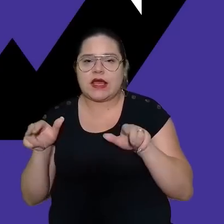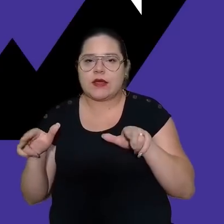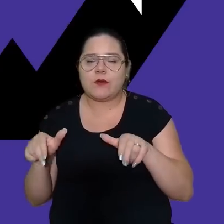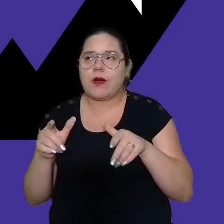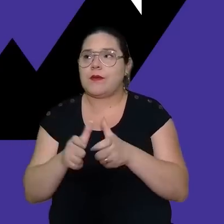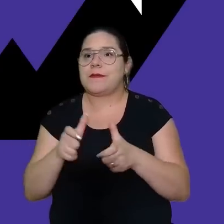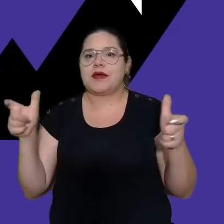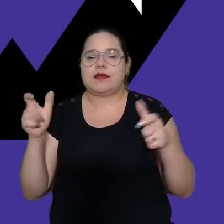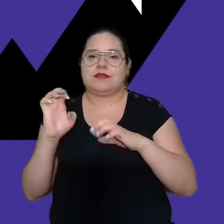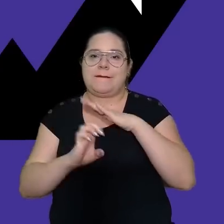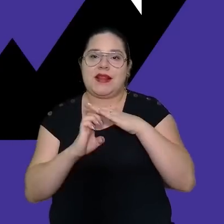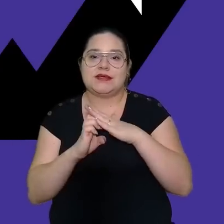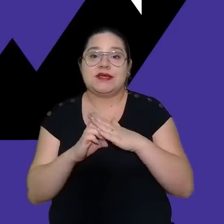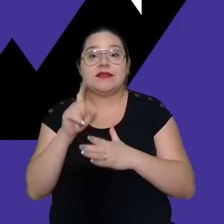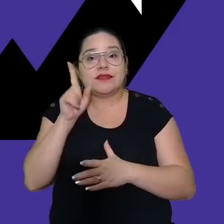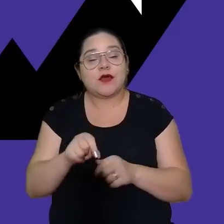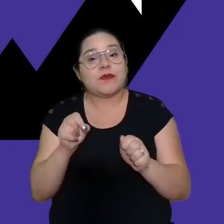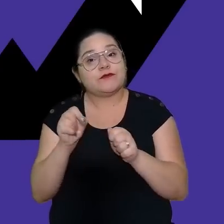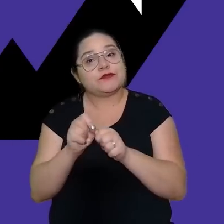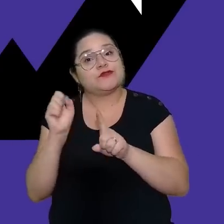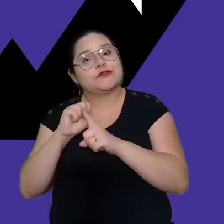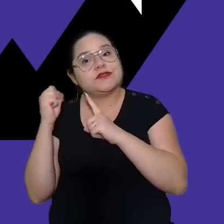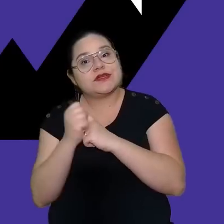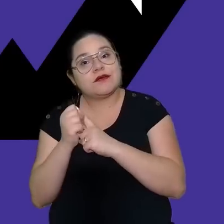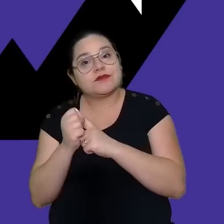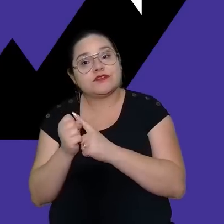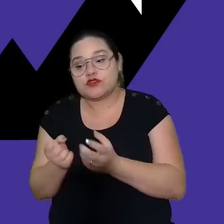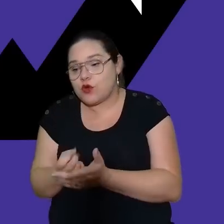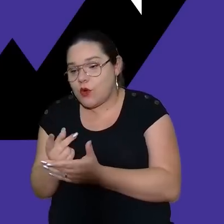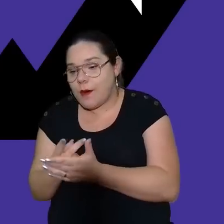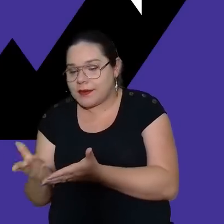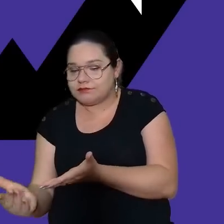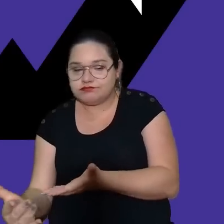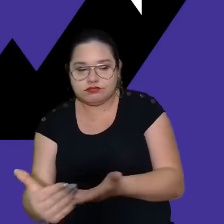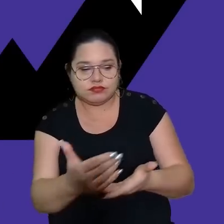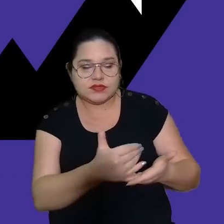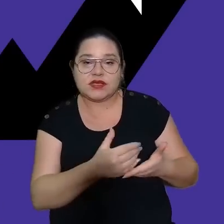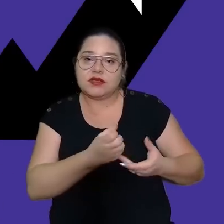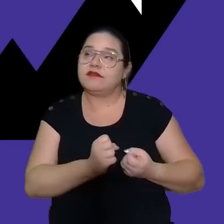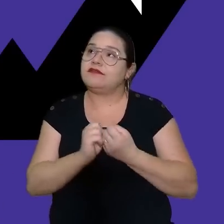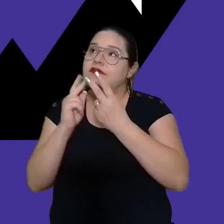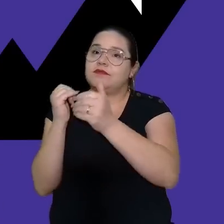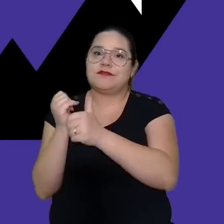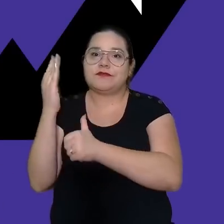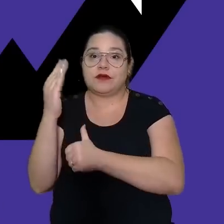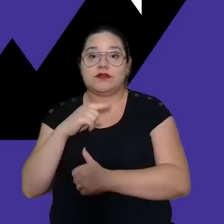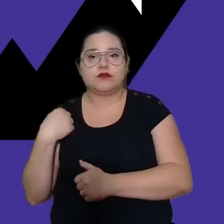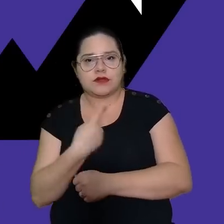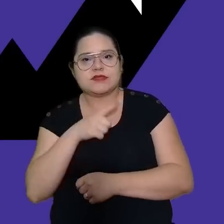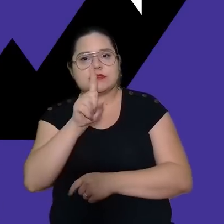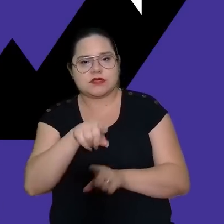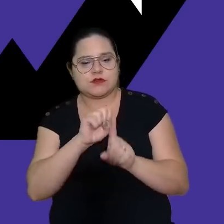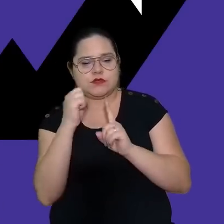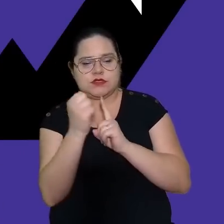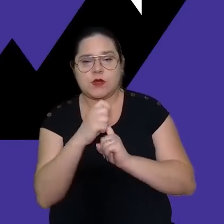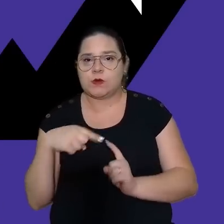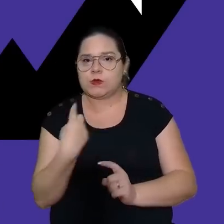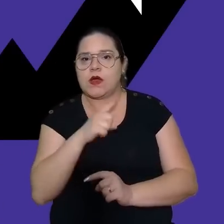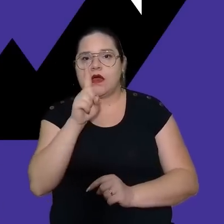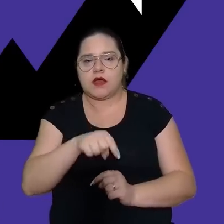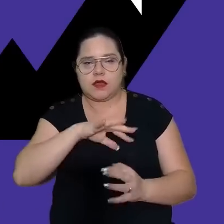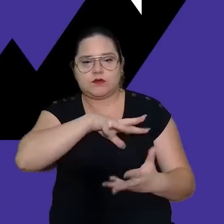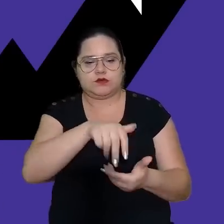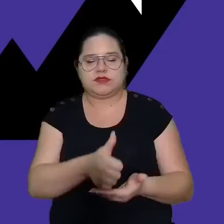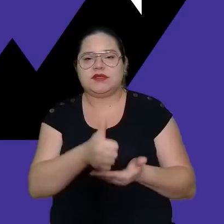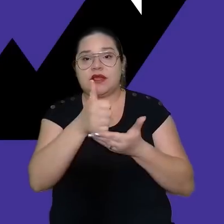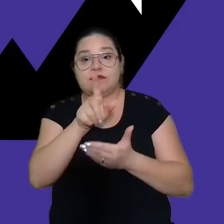uma função social muito grande. Então, somos sociais, somos sustentáveis e temos só um problema realmente